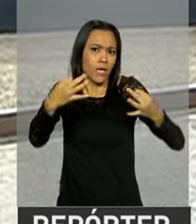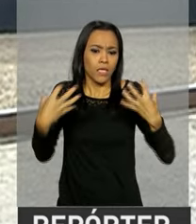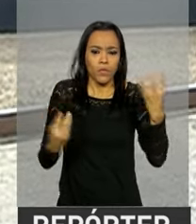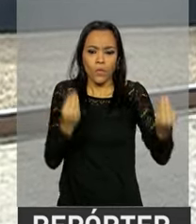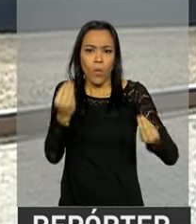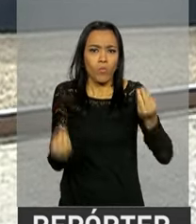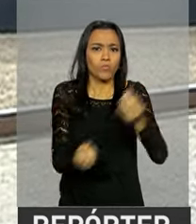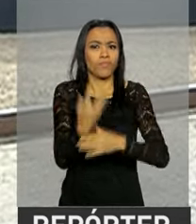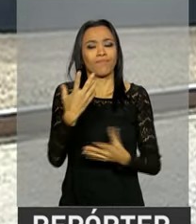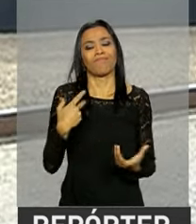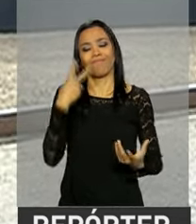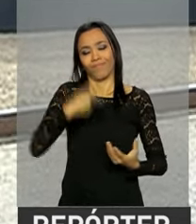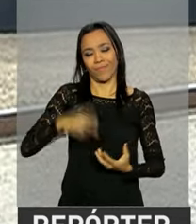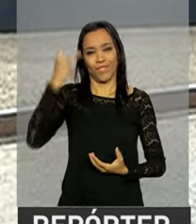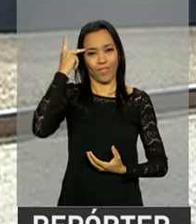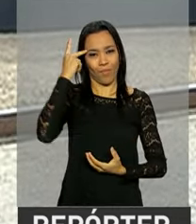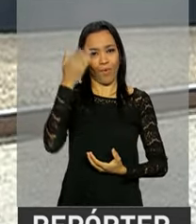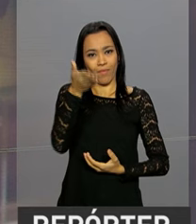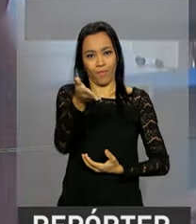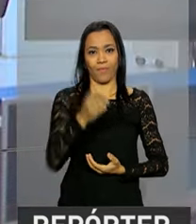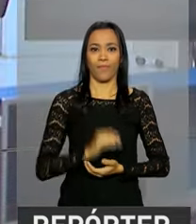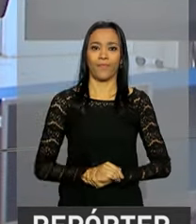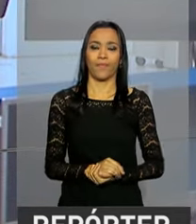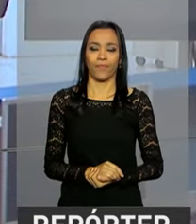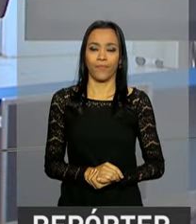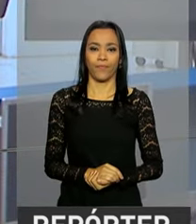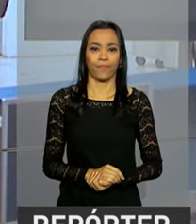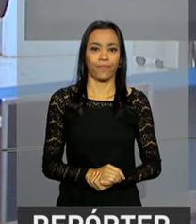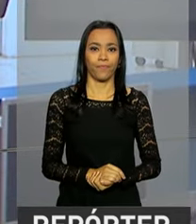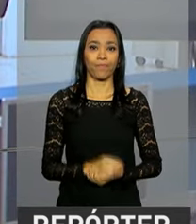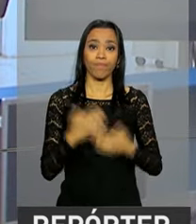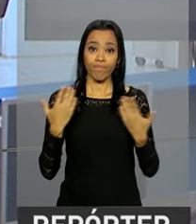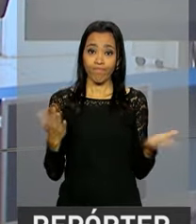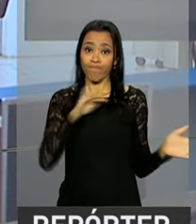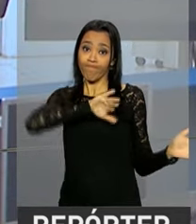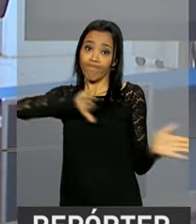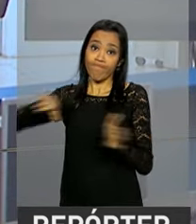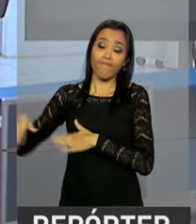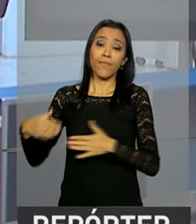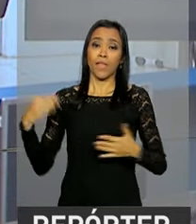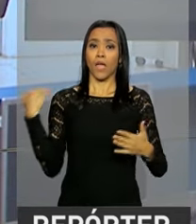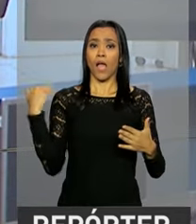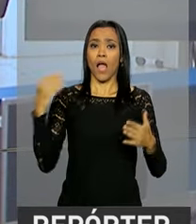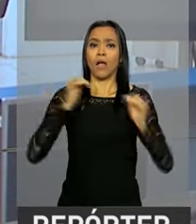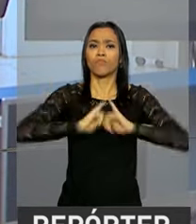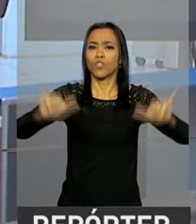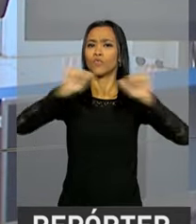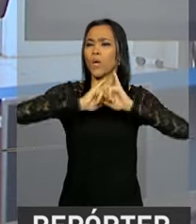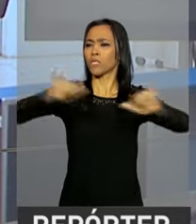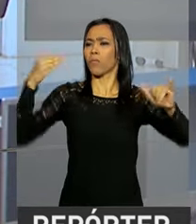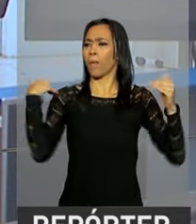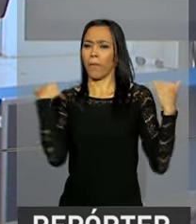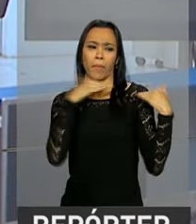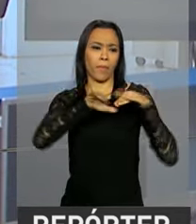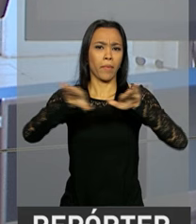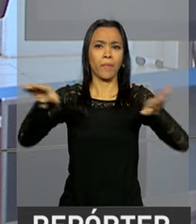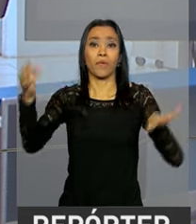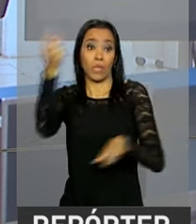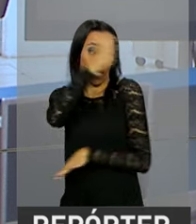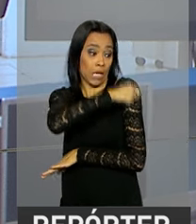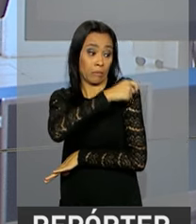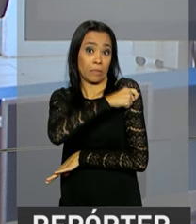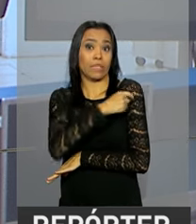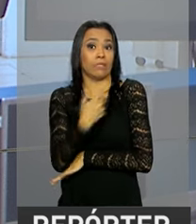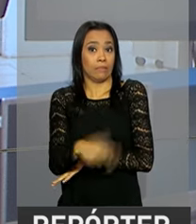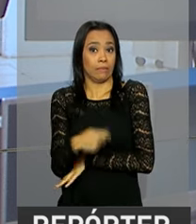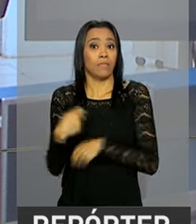economia. De São Paulo, Leonardo Meira. A campanha nacional de multivacinação termina hoje. Os pais devem levar os filhos